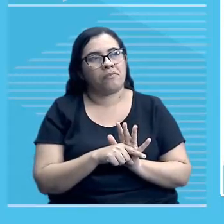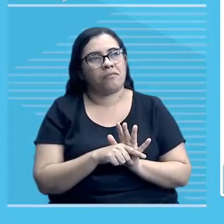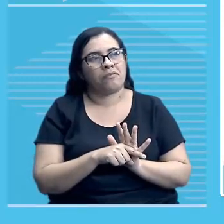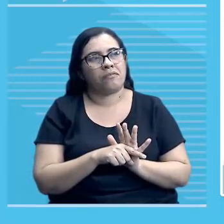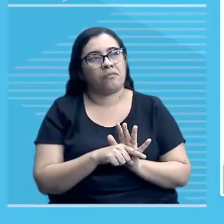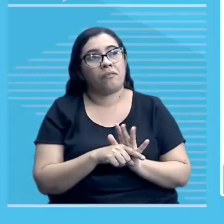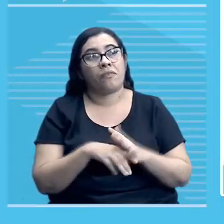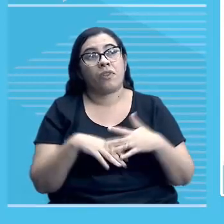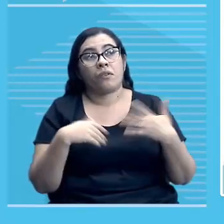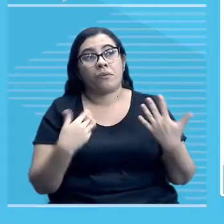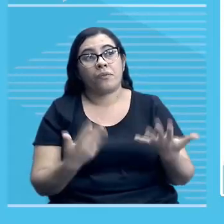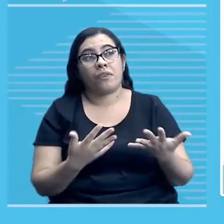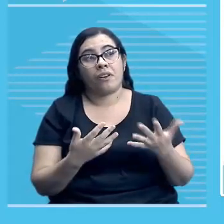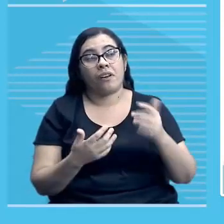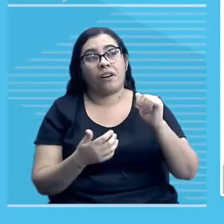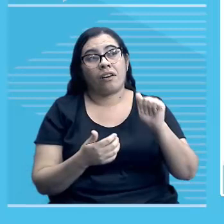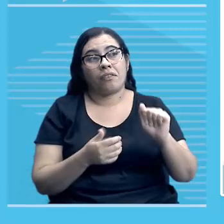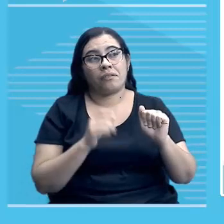Porque o nosso A,